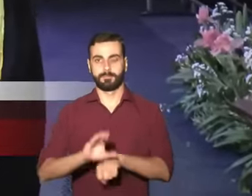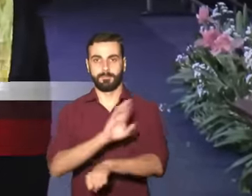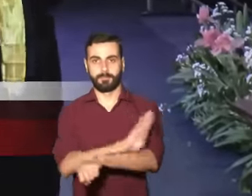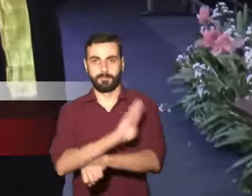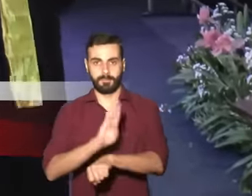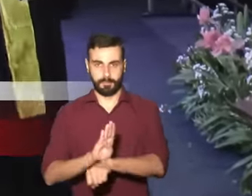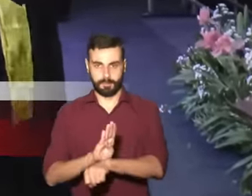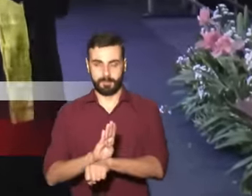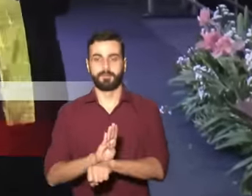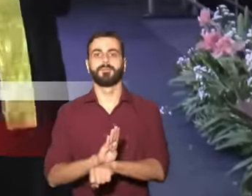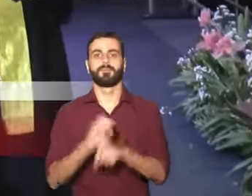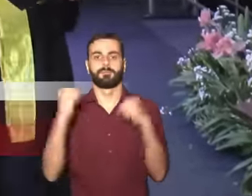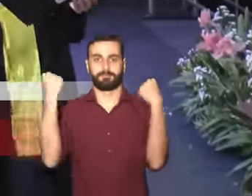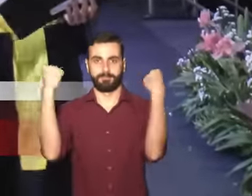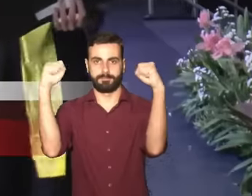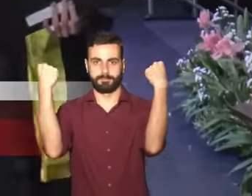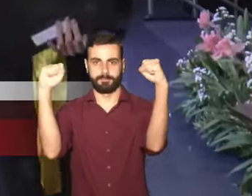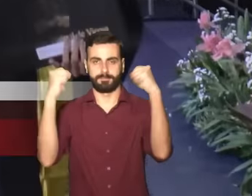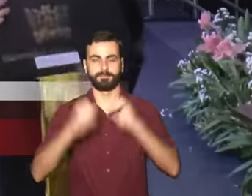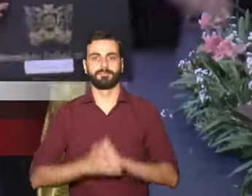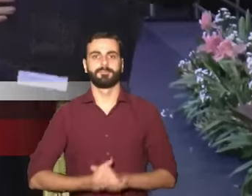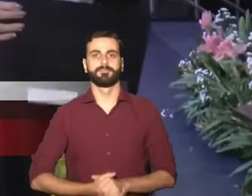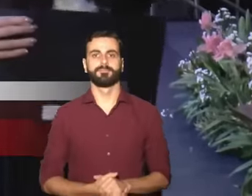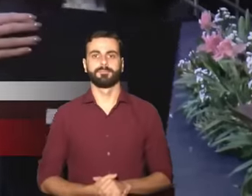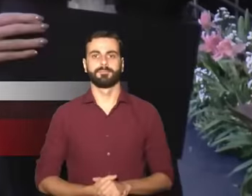Bacharéis em Educação Física,